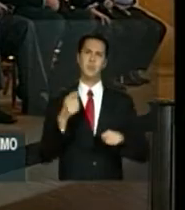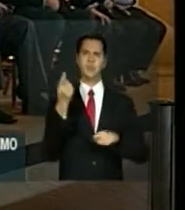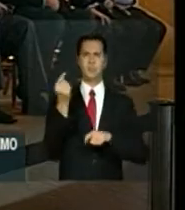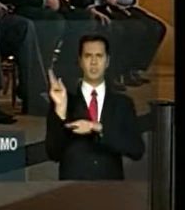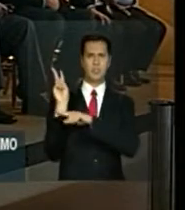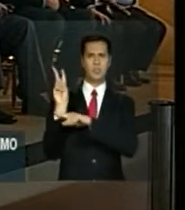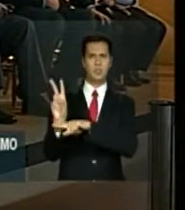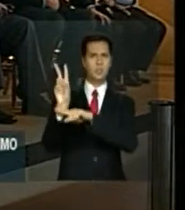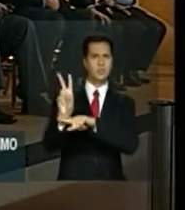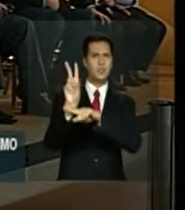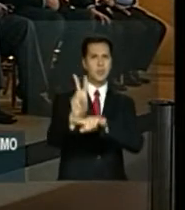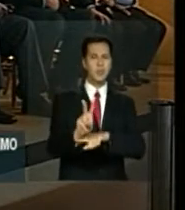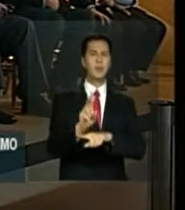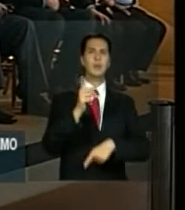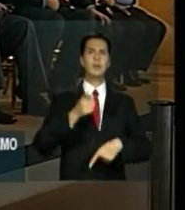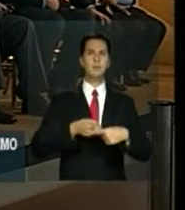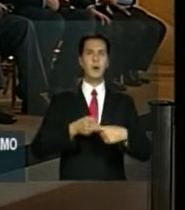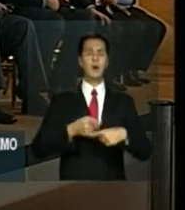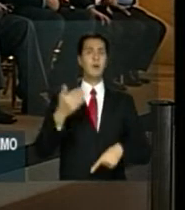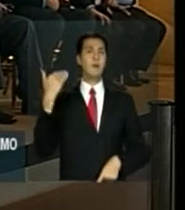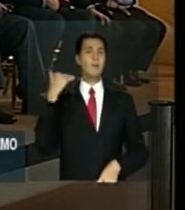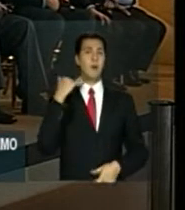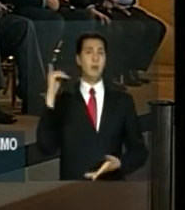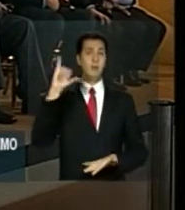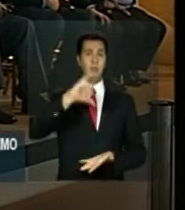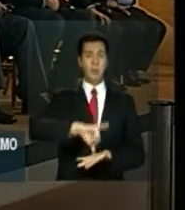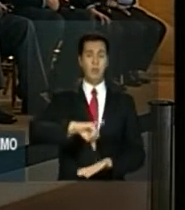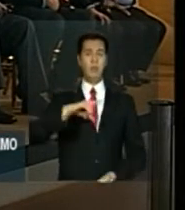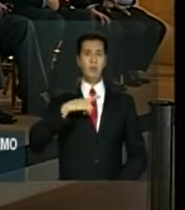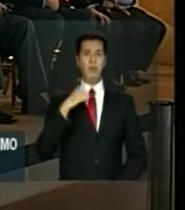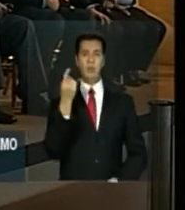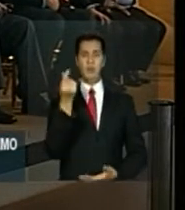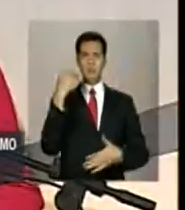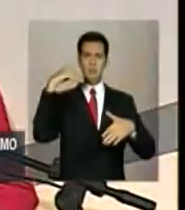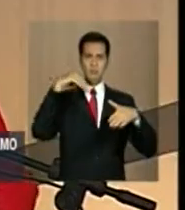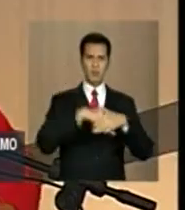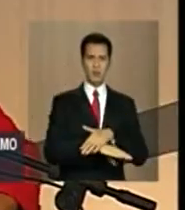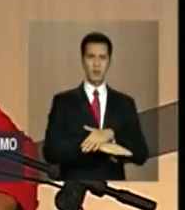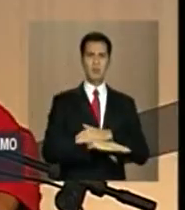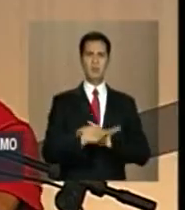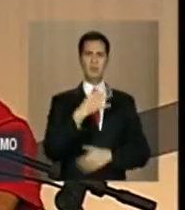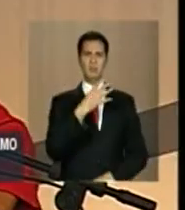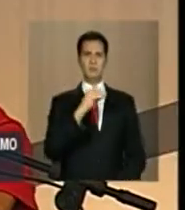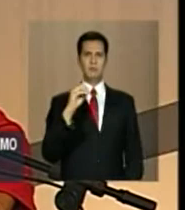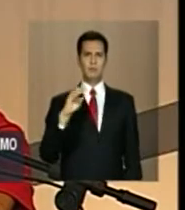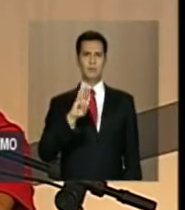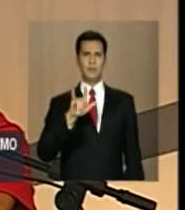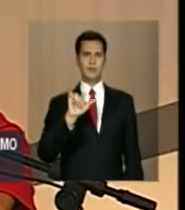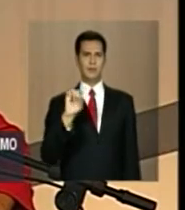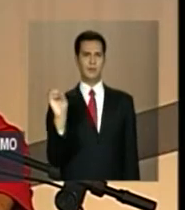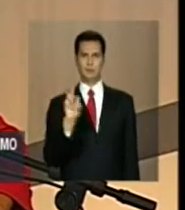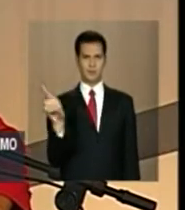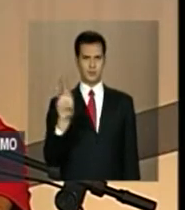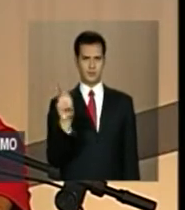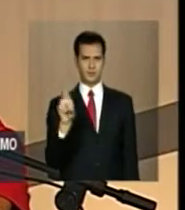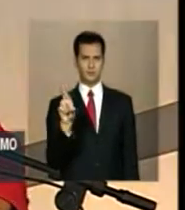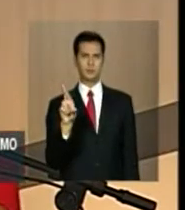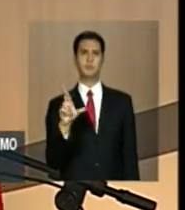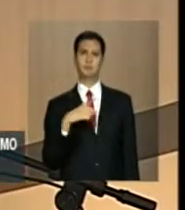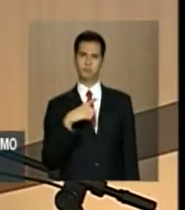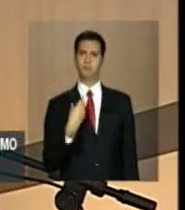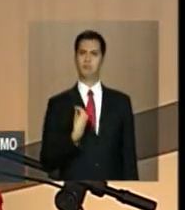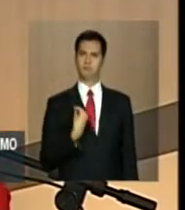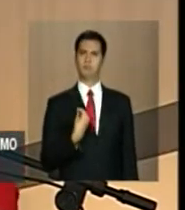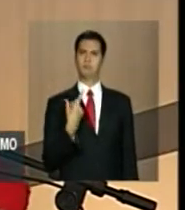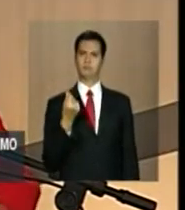crédito, devido ao fato que no Banco Central nós temos depositado quase 400 bilhões de reais.